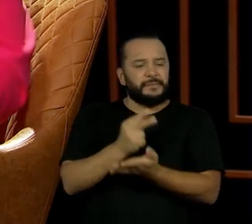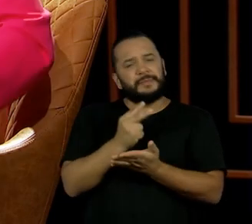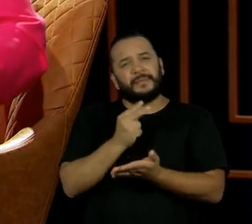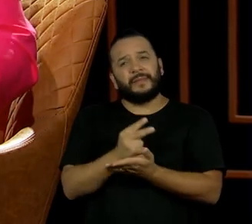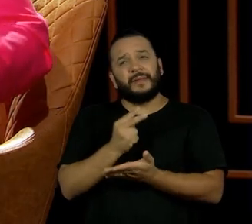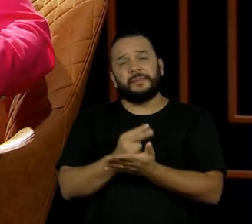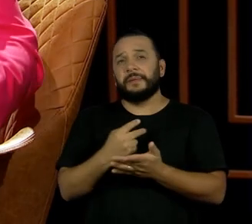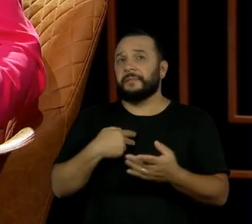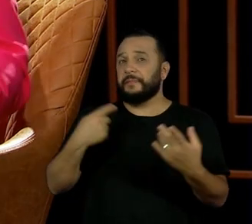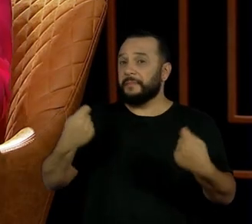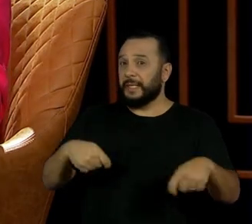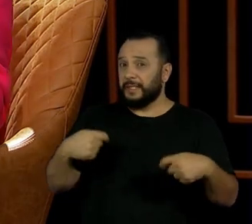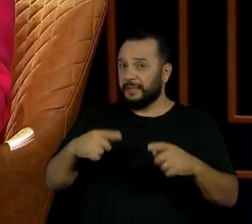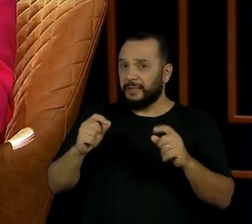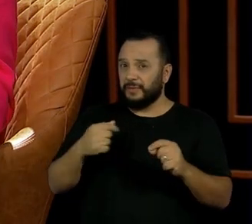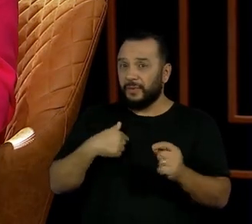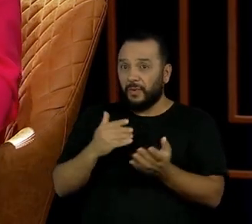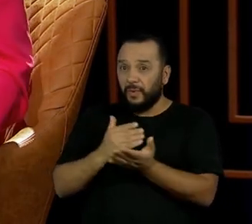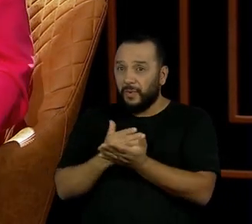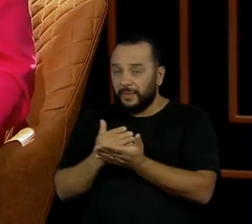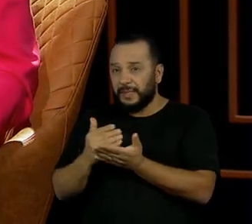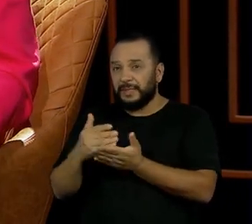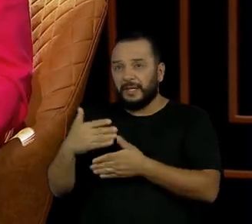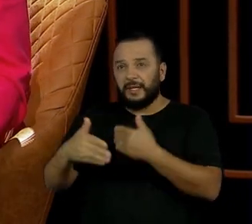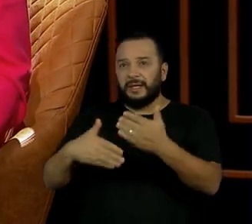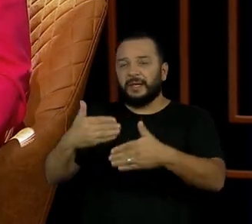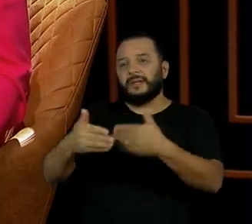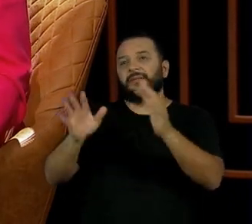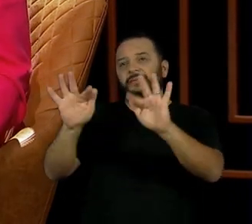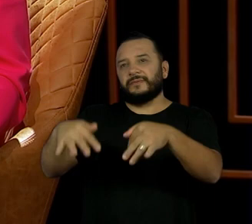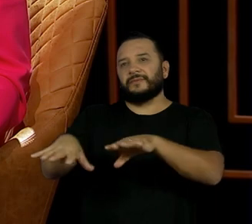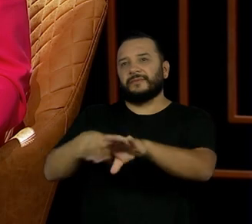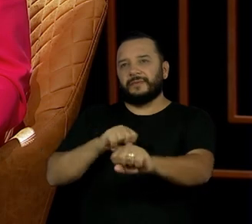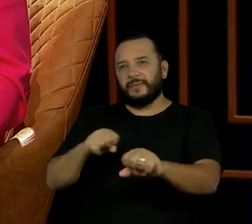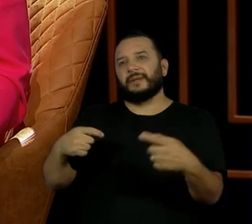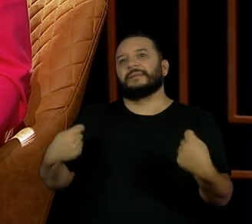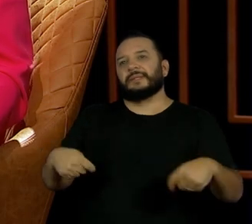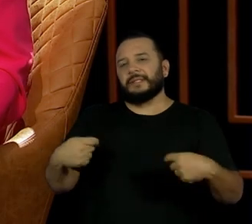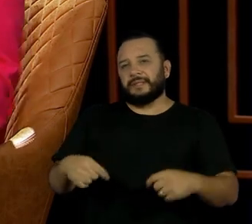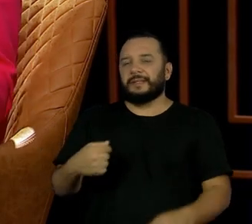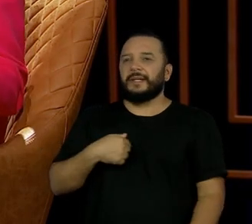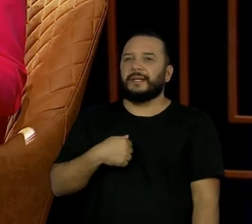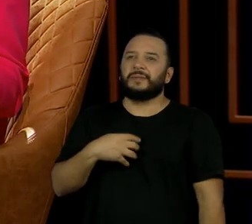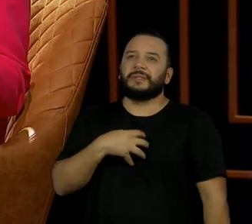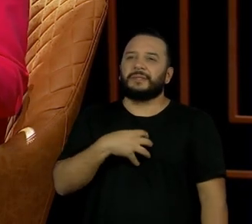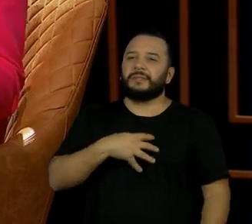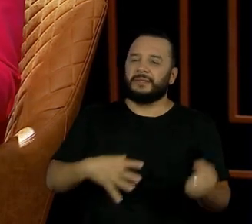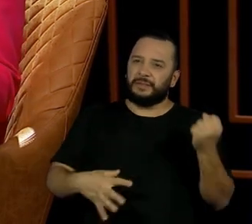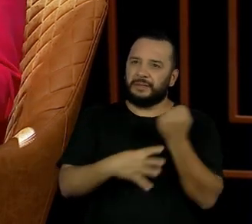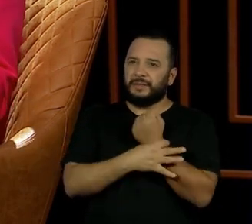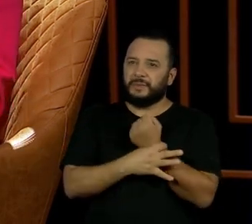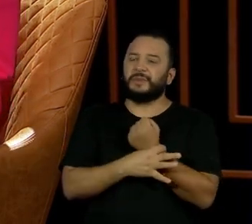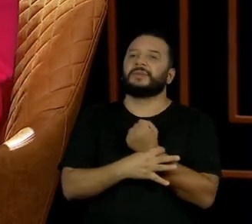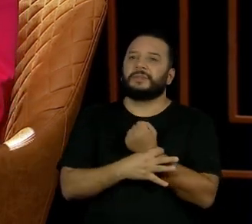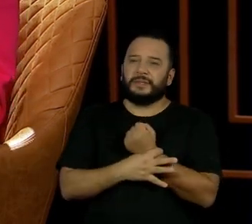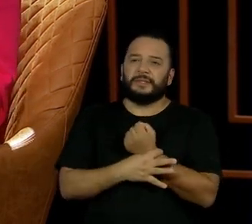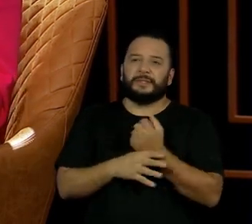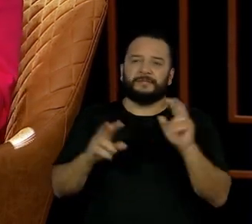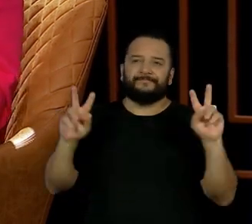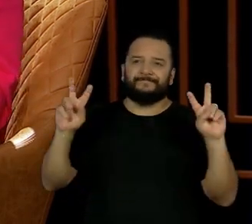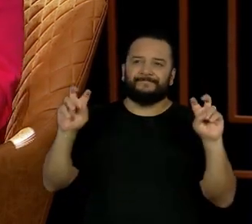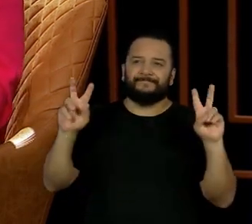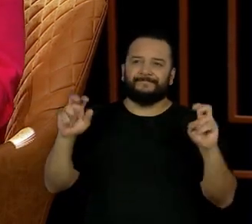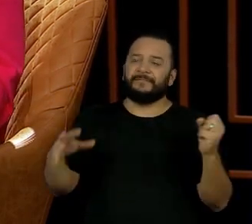Preciso terminar aquilo que eu comecei e era algo que me dava uma segurança entre aspas né